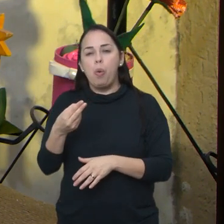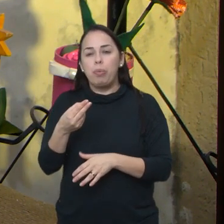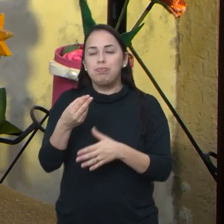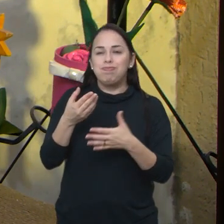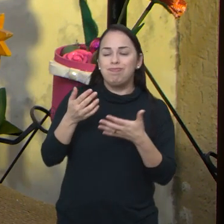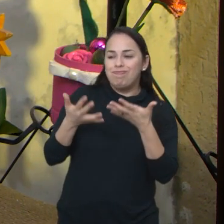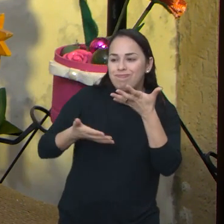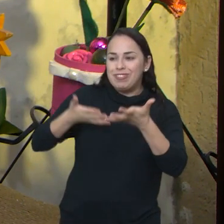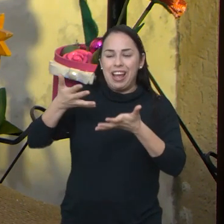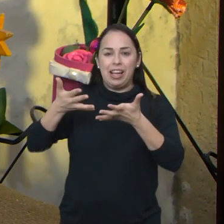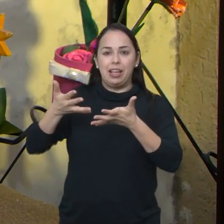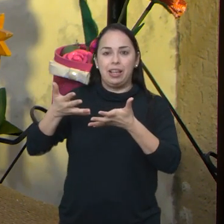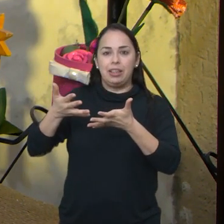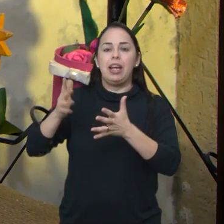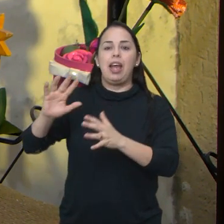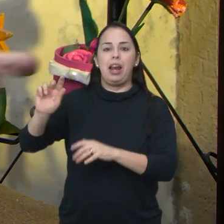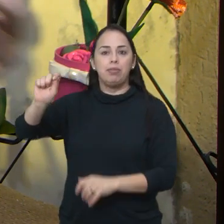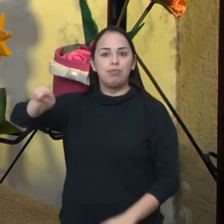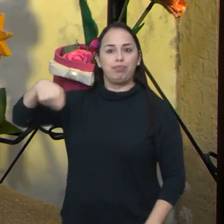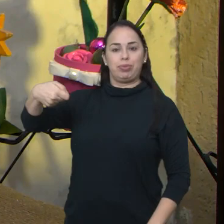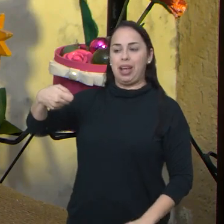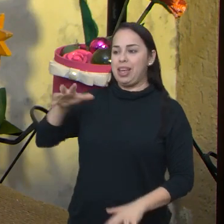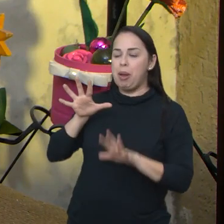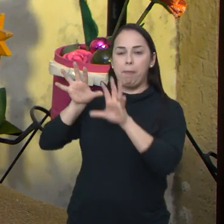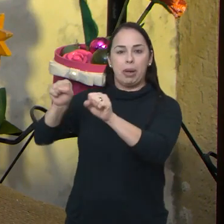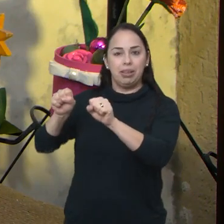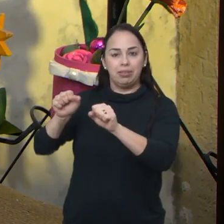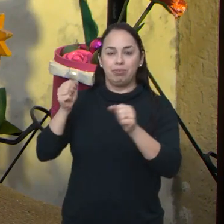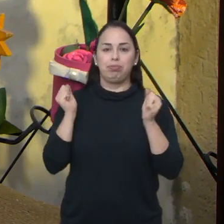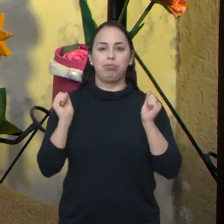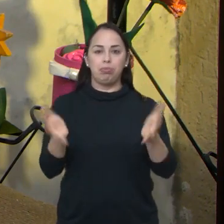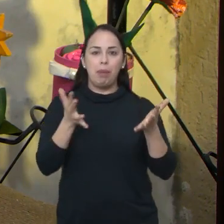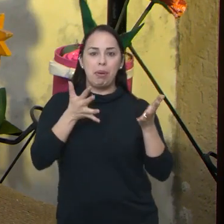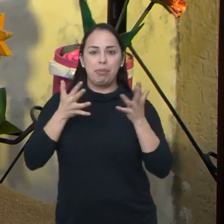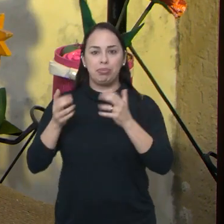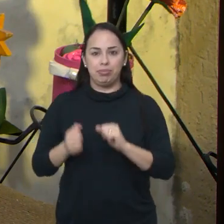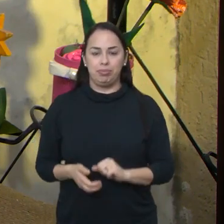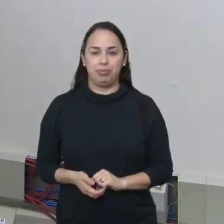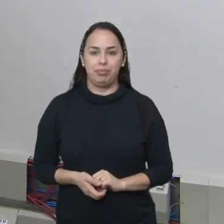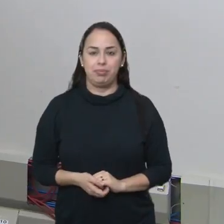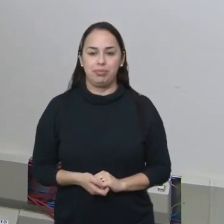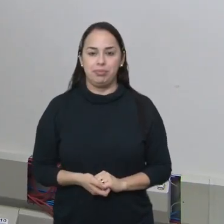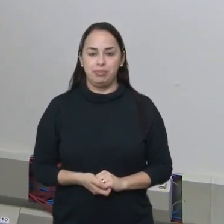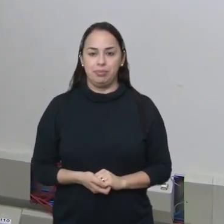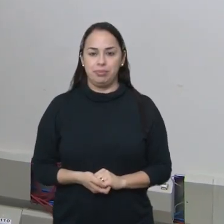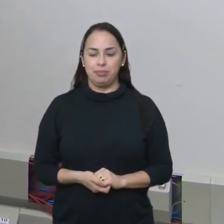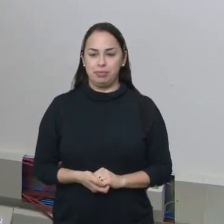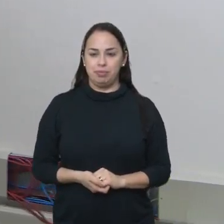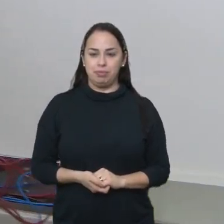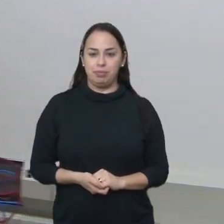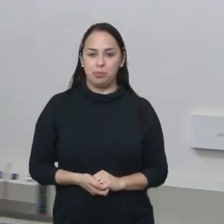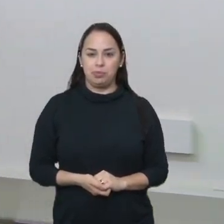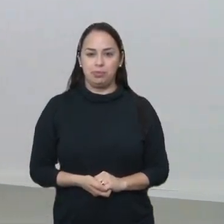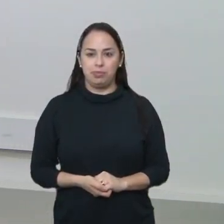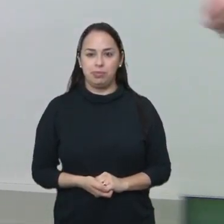sinal, ou que eu não fiz alguma coisa, eu estou precisando de uma ajuda, ela joga um sinal para mim, eu pego o sinal e faço aqui.